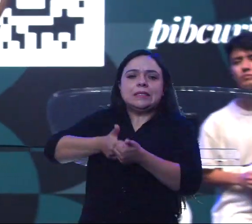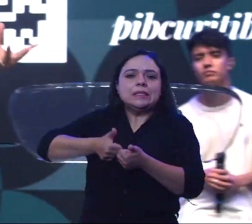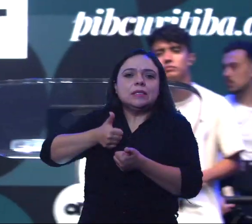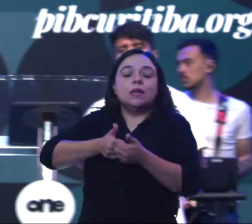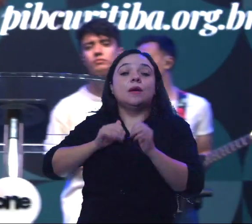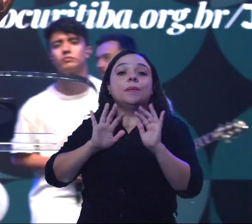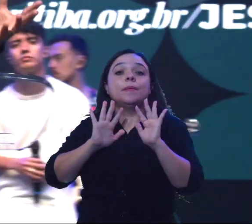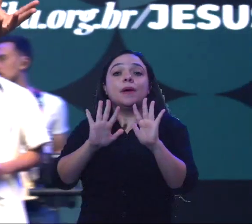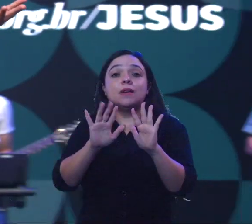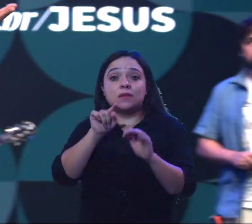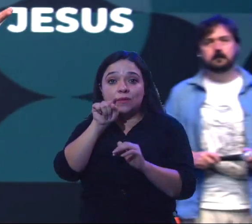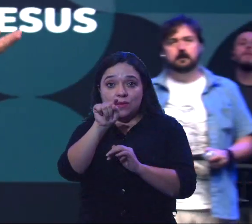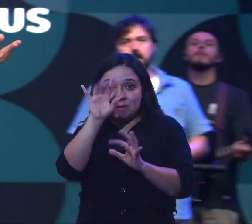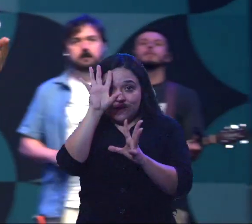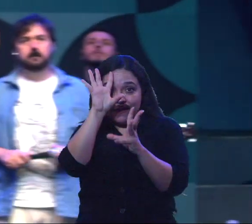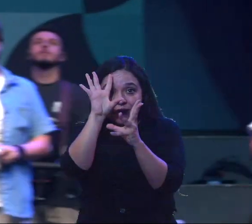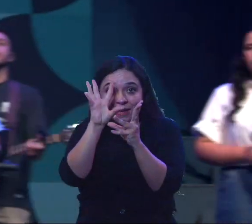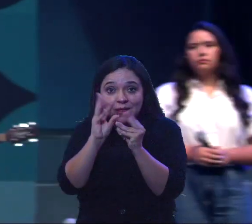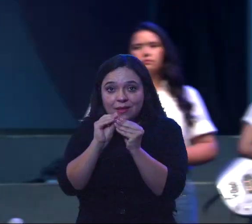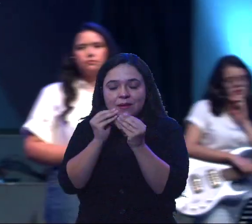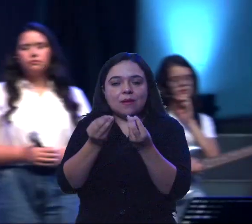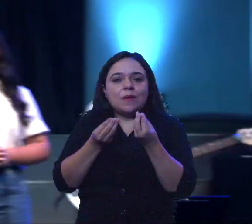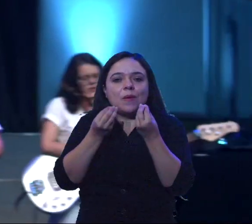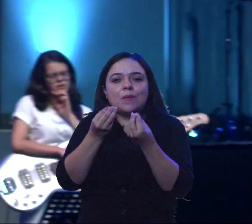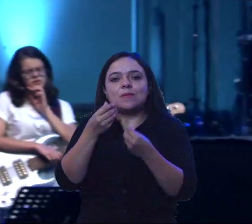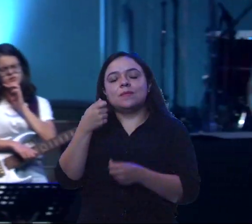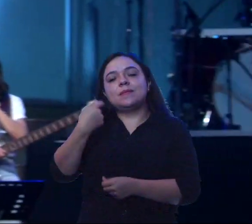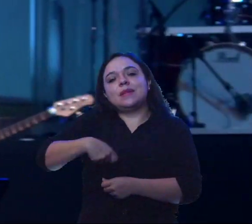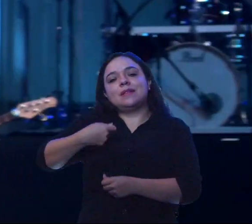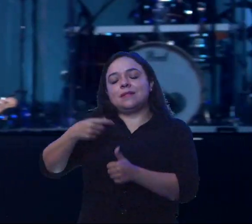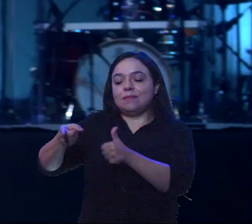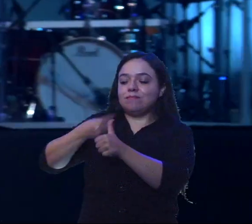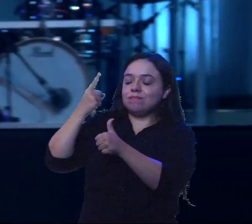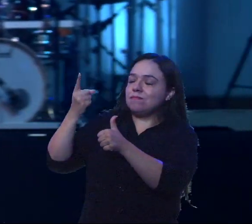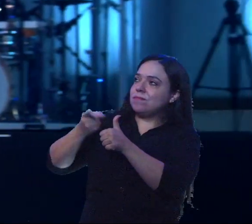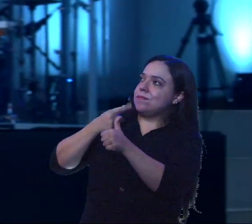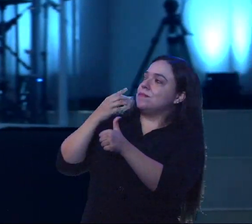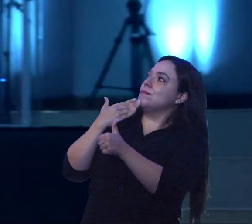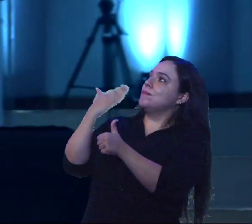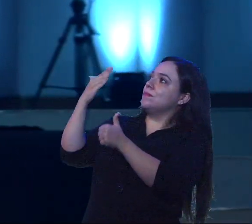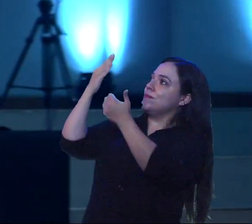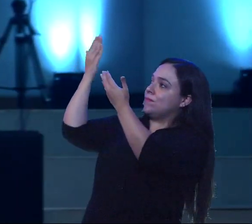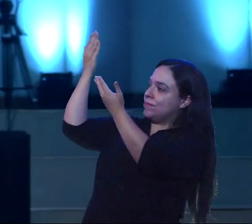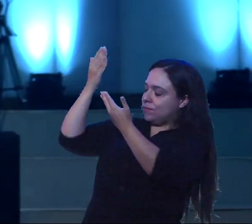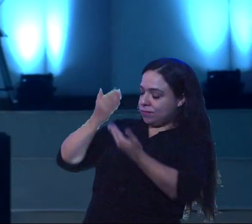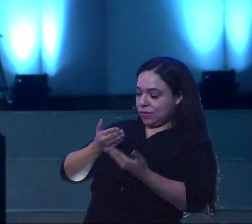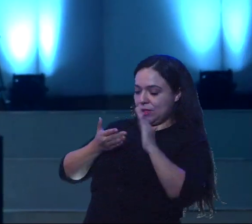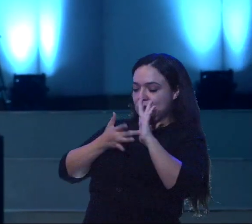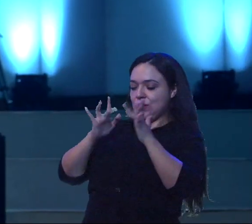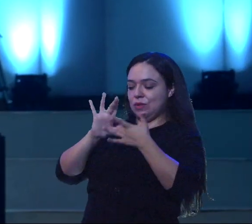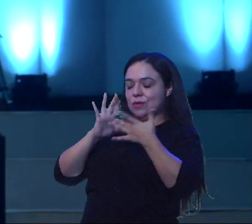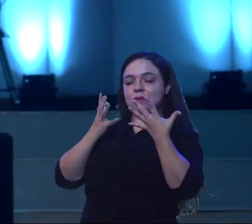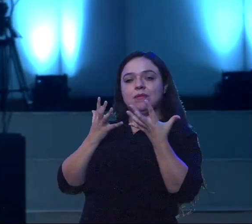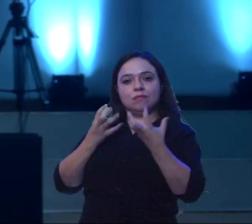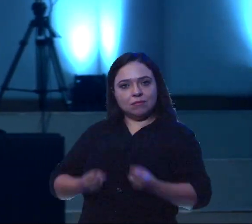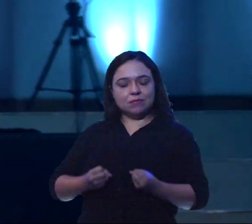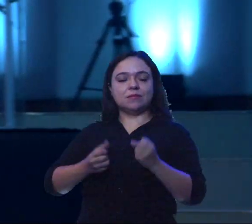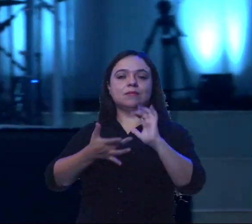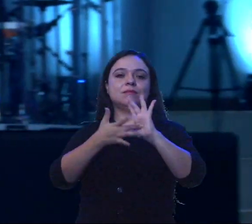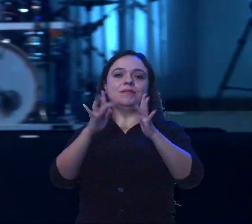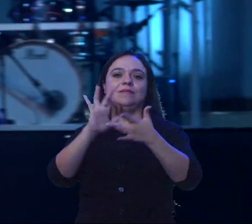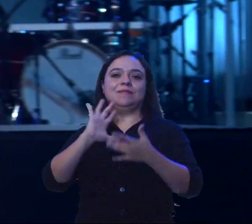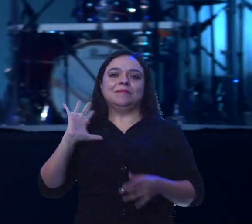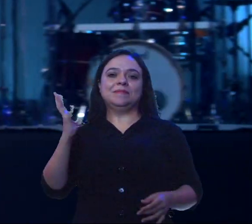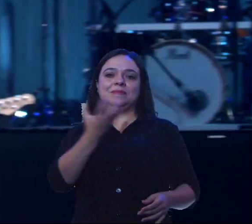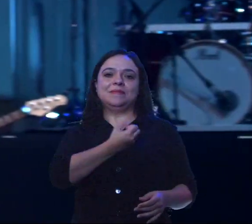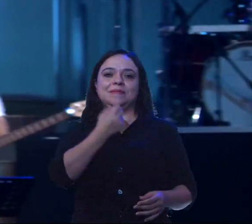só vai entender algo assim se você convidar a Jesus, o seu próprio Filho, para ser o Salvador e Senhor da tua própria vida. Quando nós lemos a